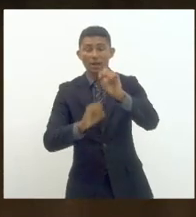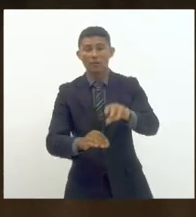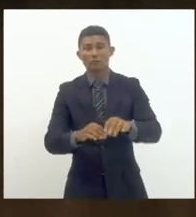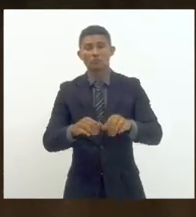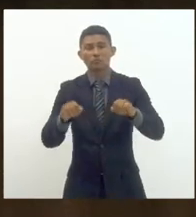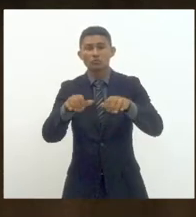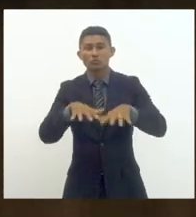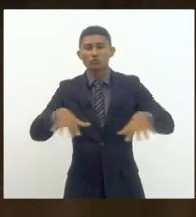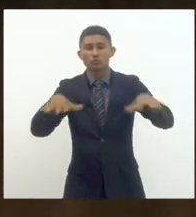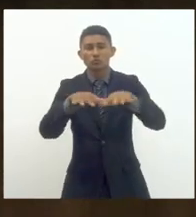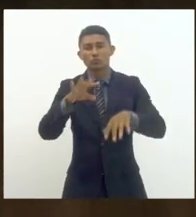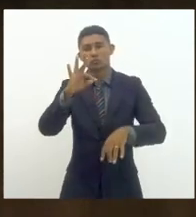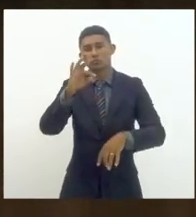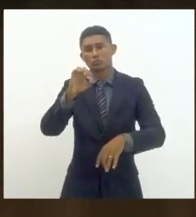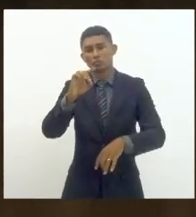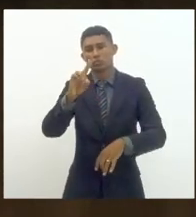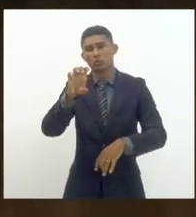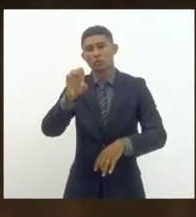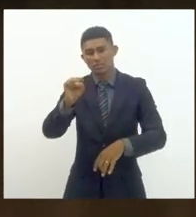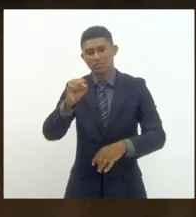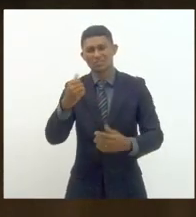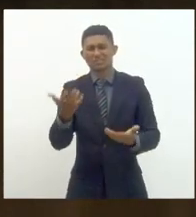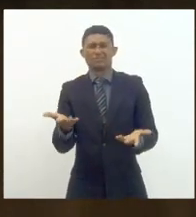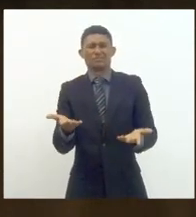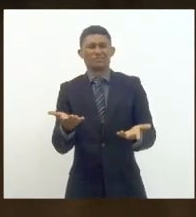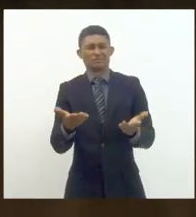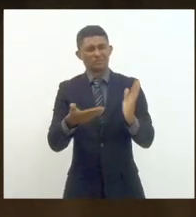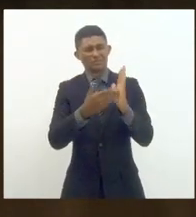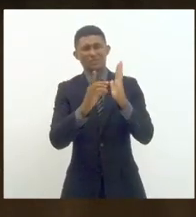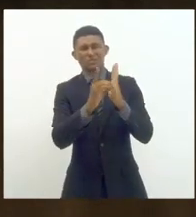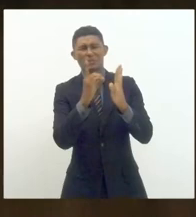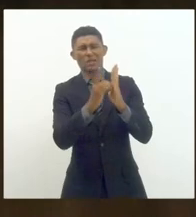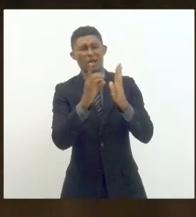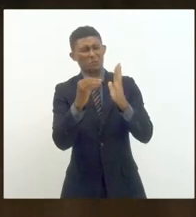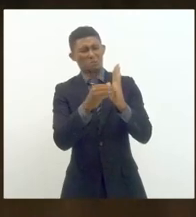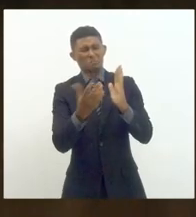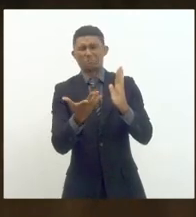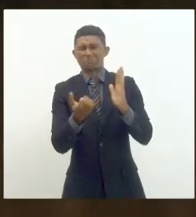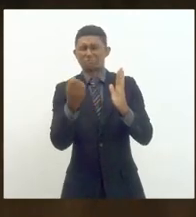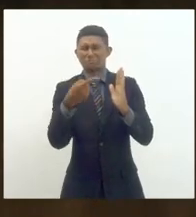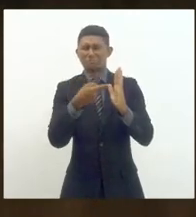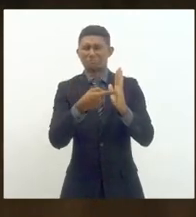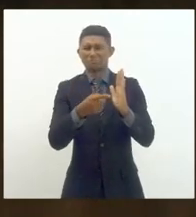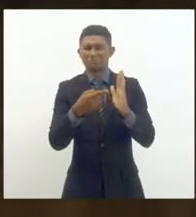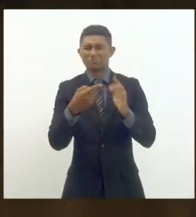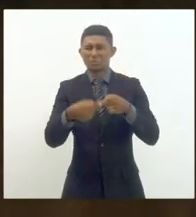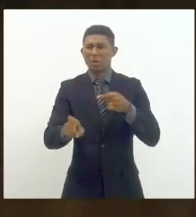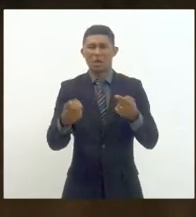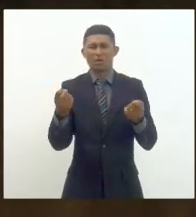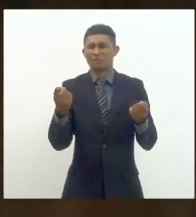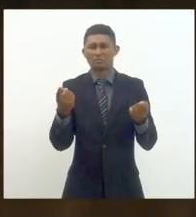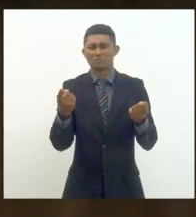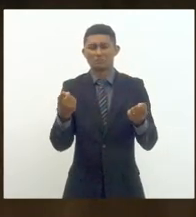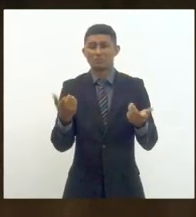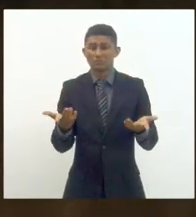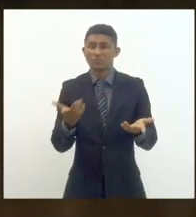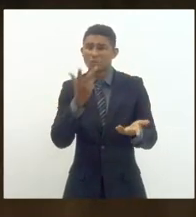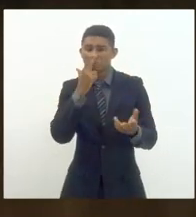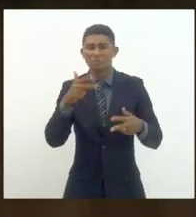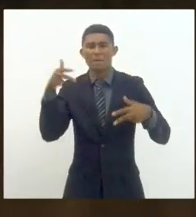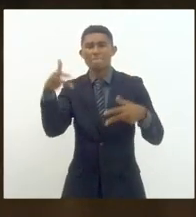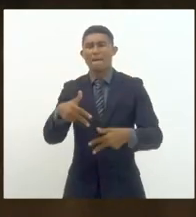é um assassinato ao nosso vernáculo, isso é uma afronta à nossa instituição, e se trata de uma militância ideológica